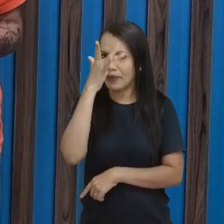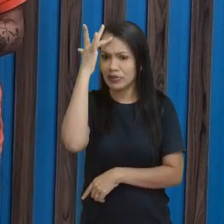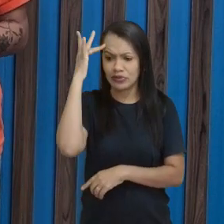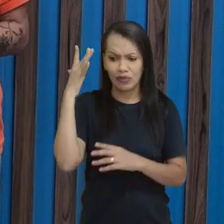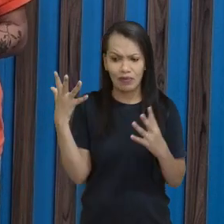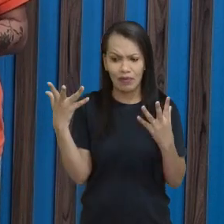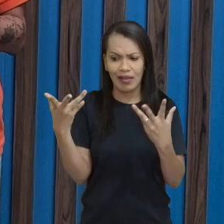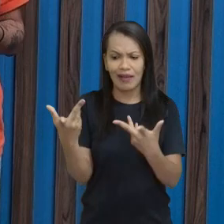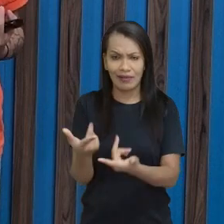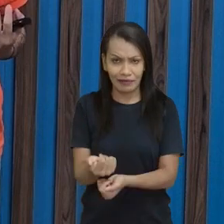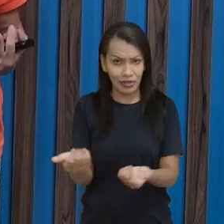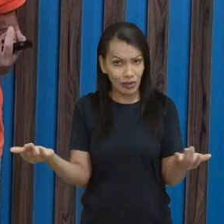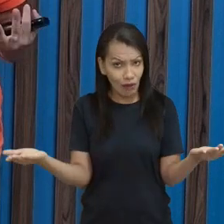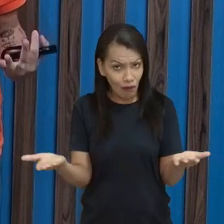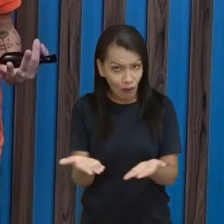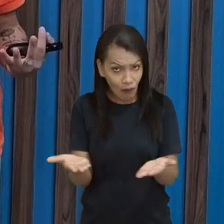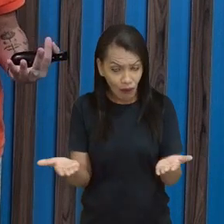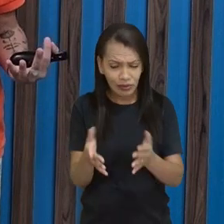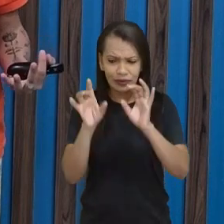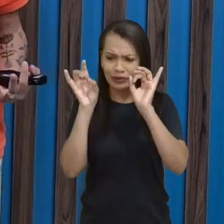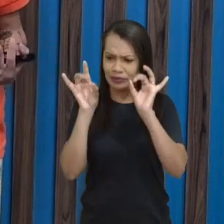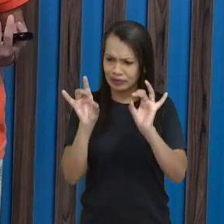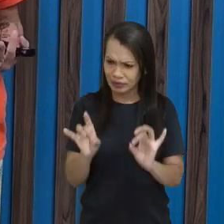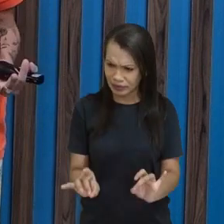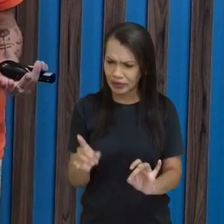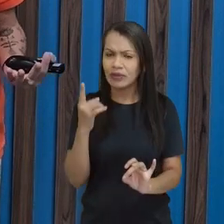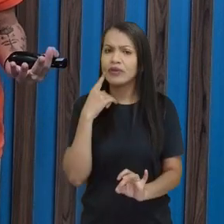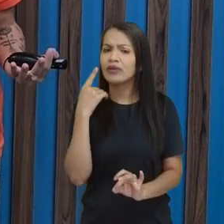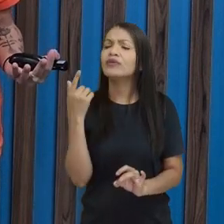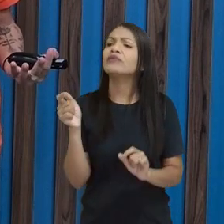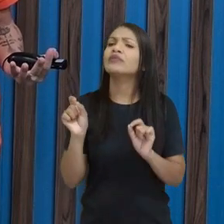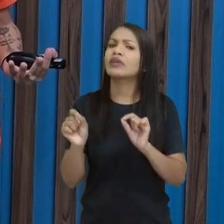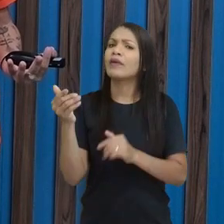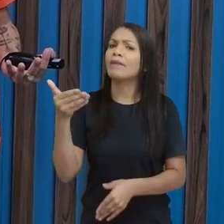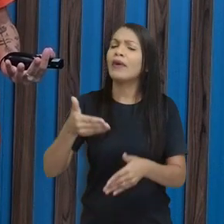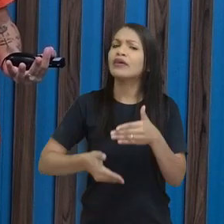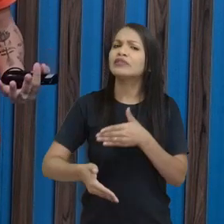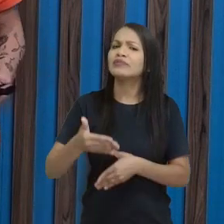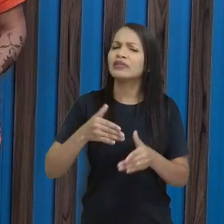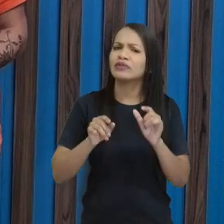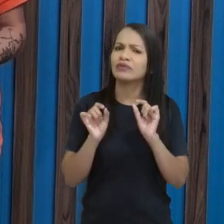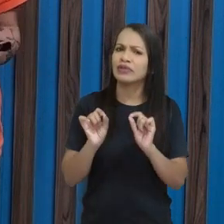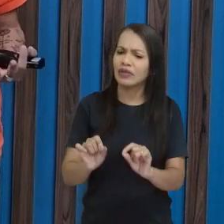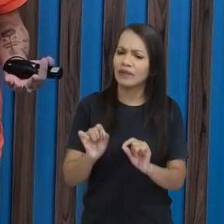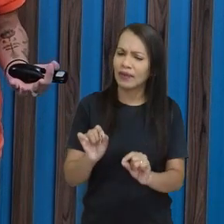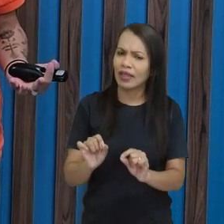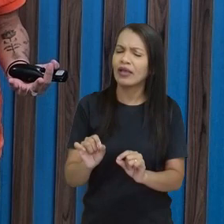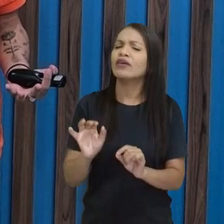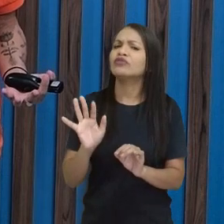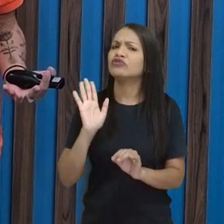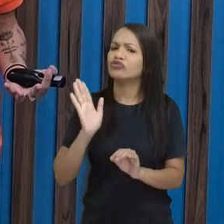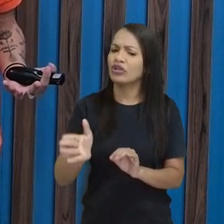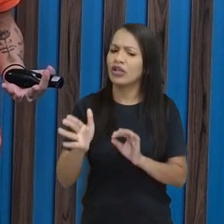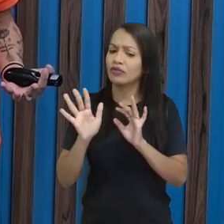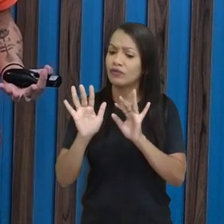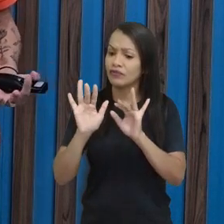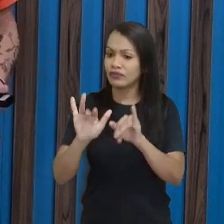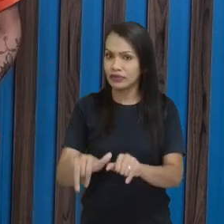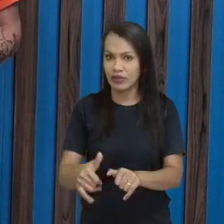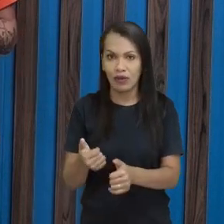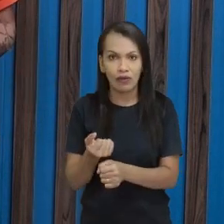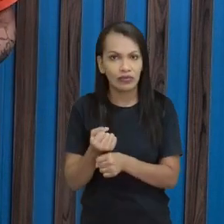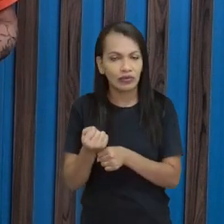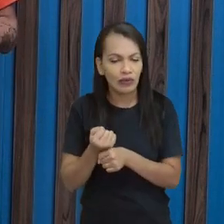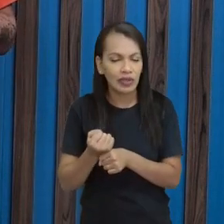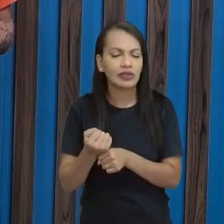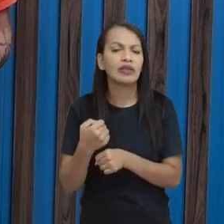maravilhosa. E hoje, mais do que especial, a gente contar com a presença dela aqui, nessa reta final aí de ano letivo.